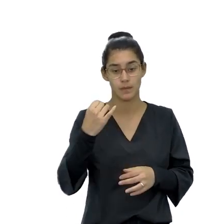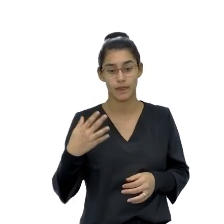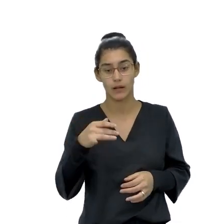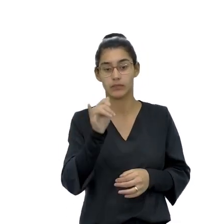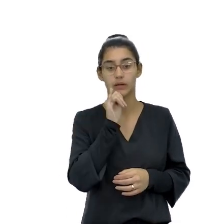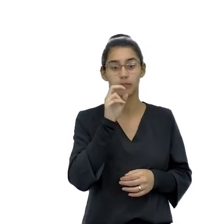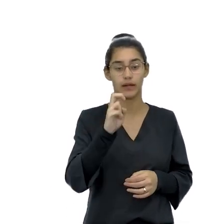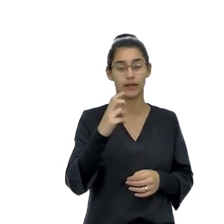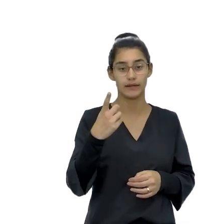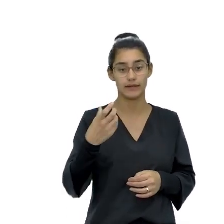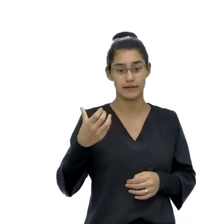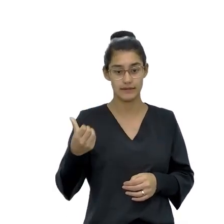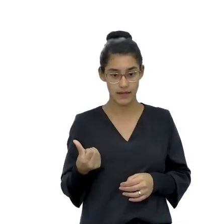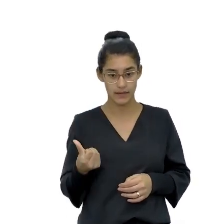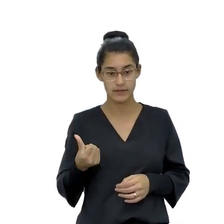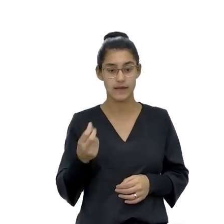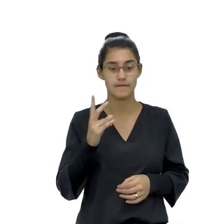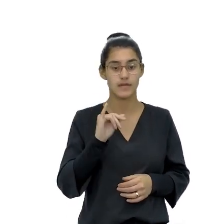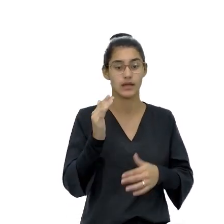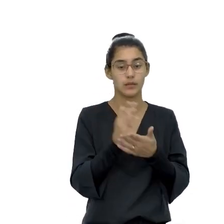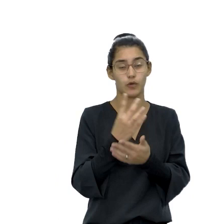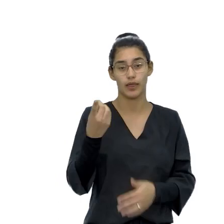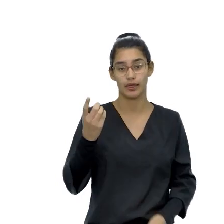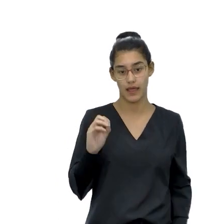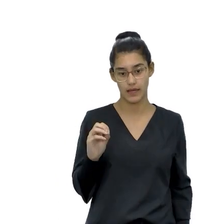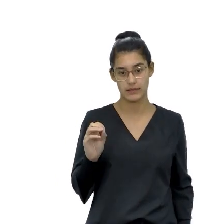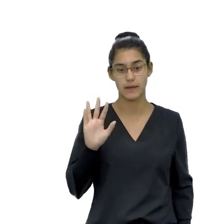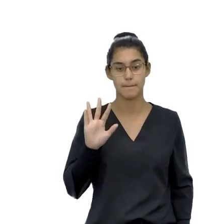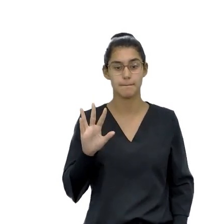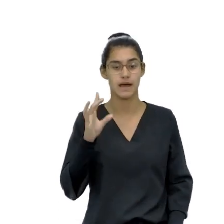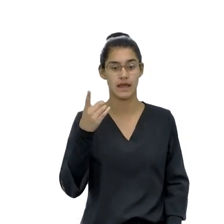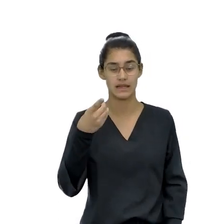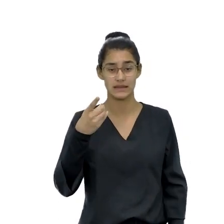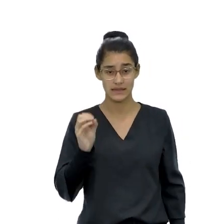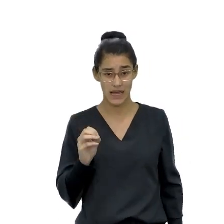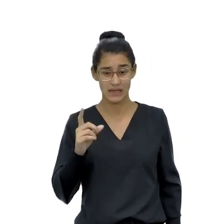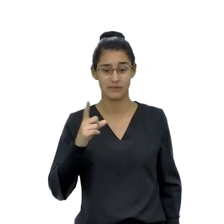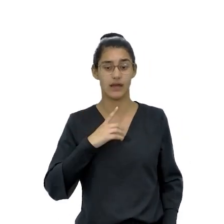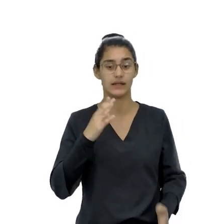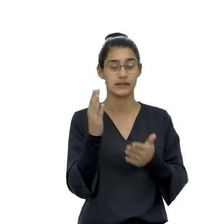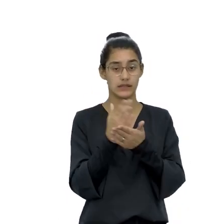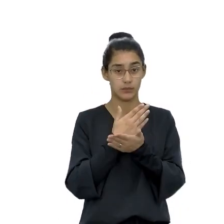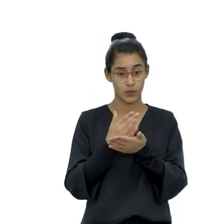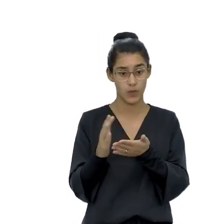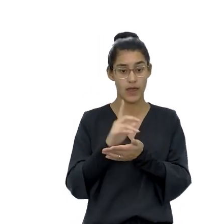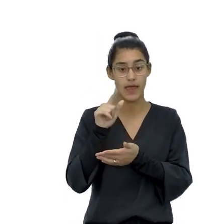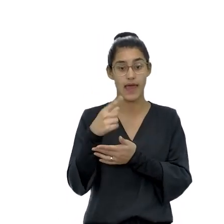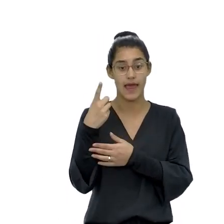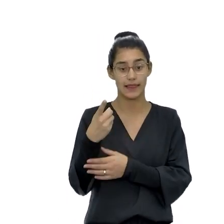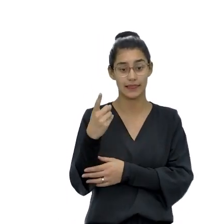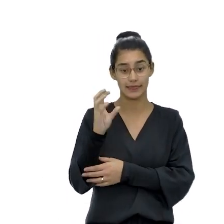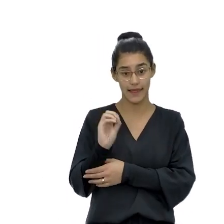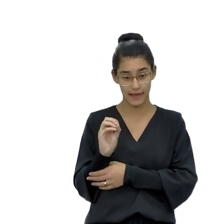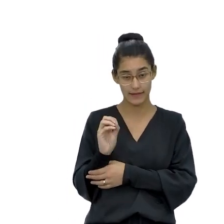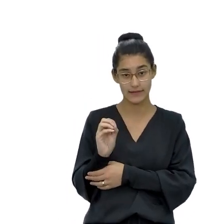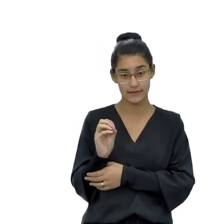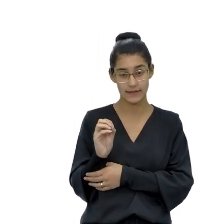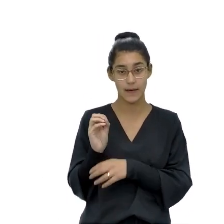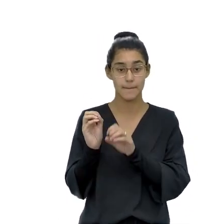exemplo, de 516, ele vai distribuir 10 doces, mas esses 10 doces que ele vai distribuir são 10 doces para